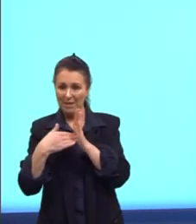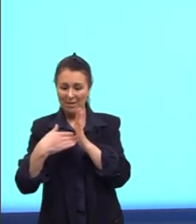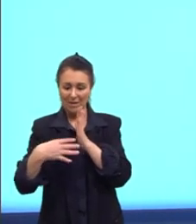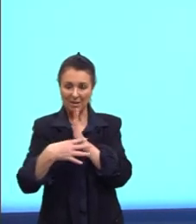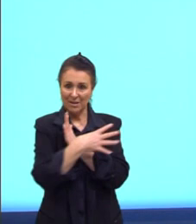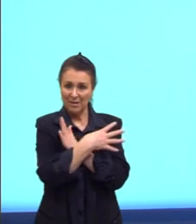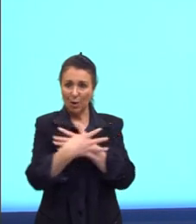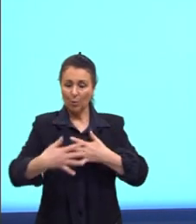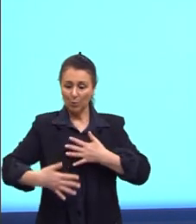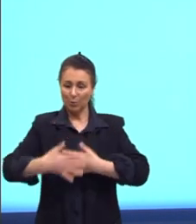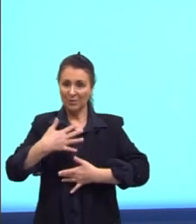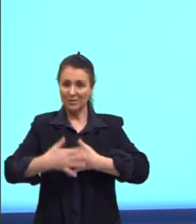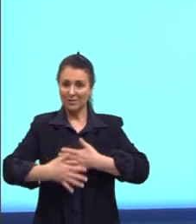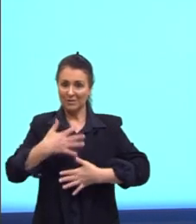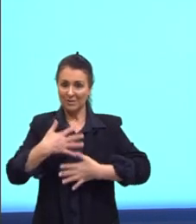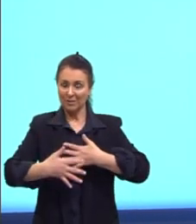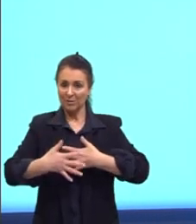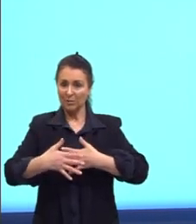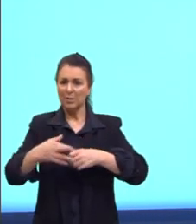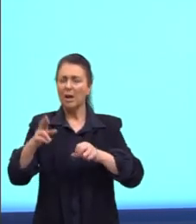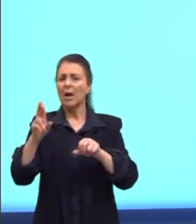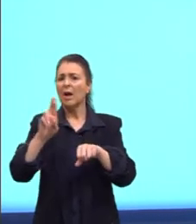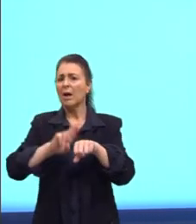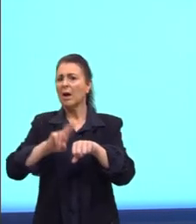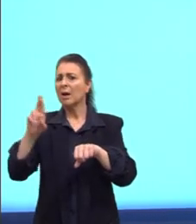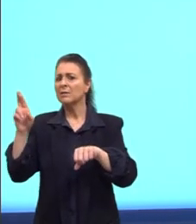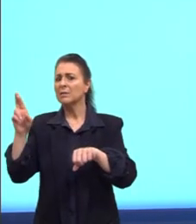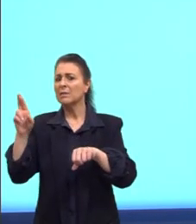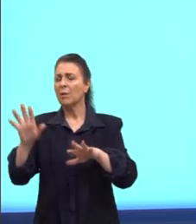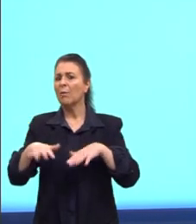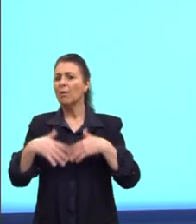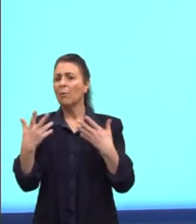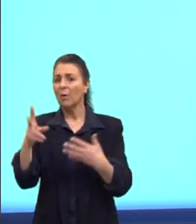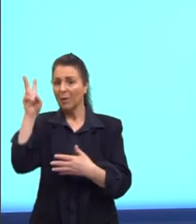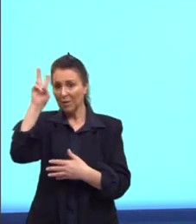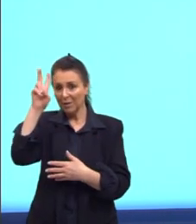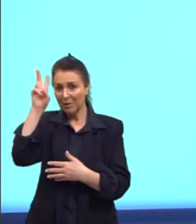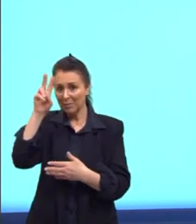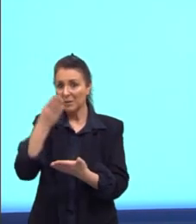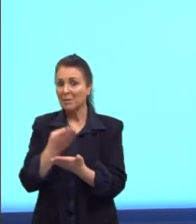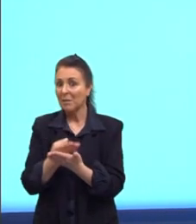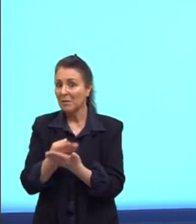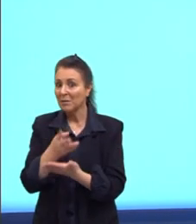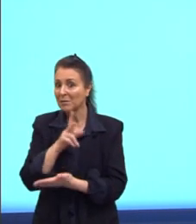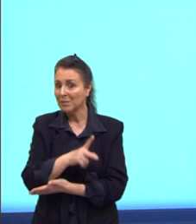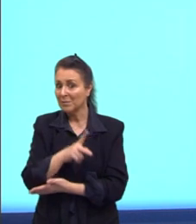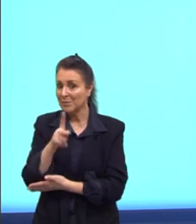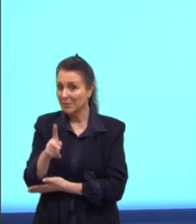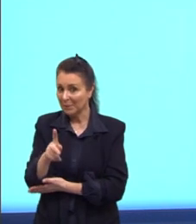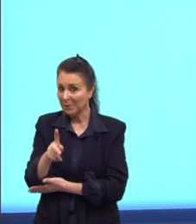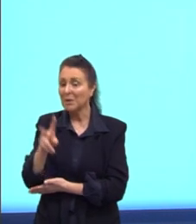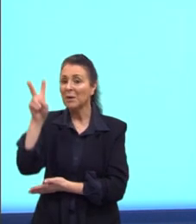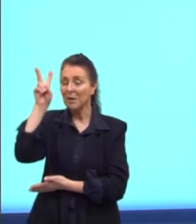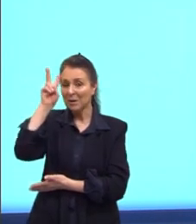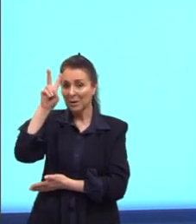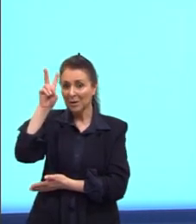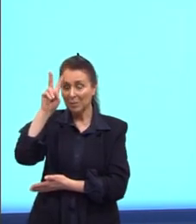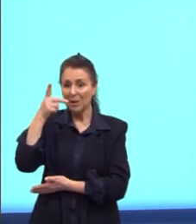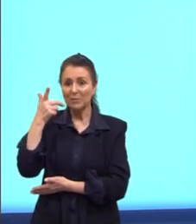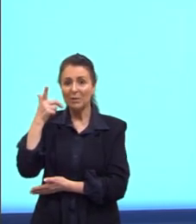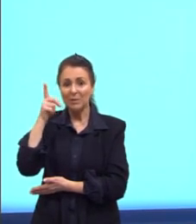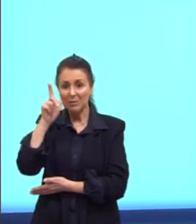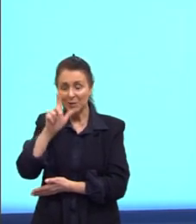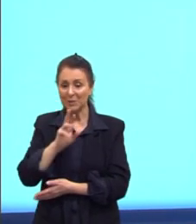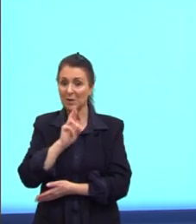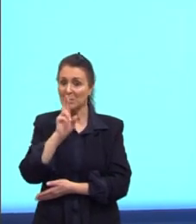tecidos é a radiação E aí se nós conhecemos e lembrar da aula da professora Neide ontem que lembrar da aula você já